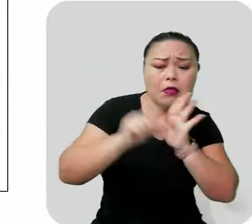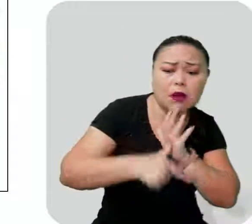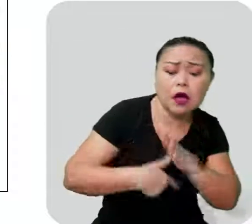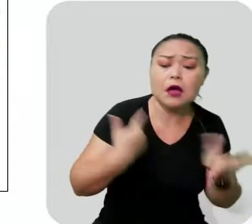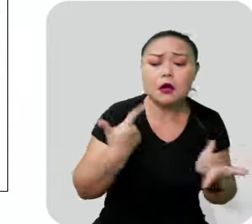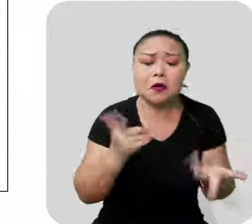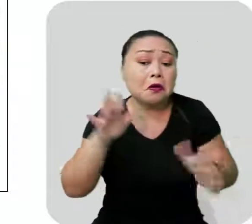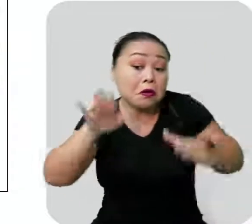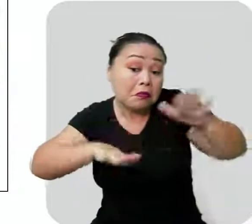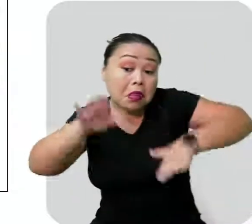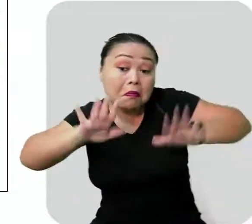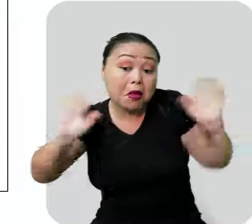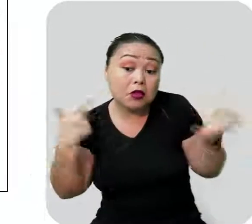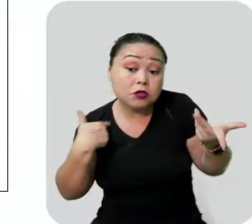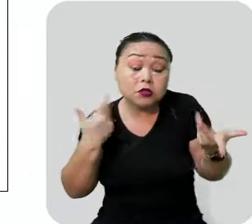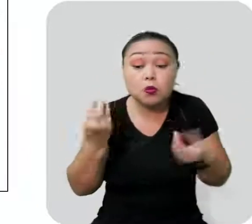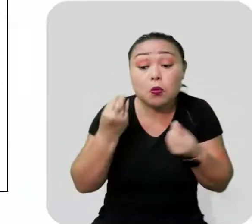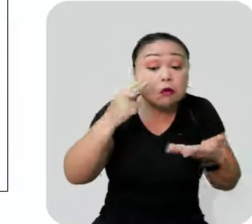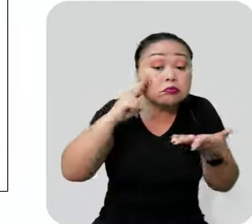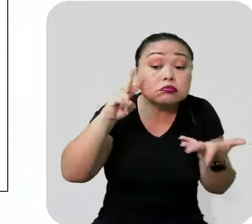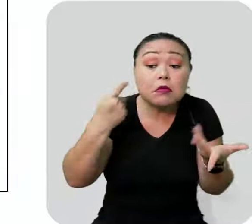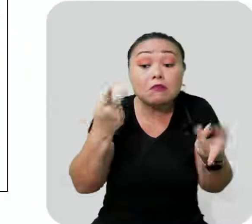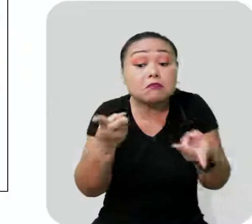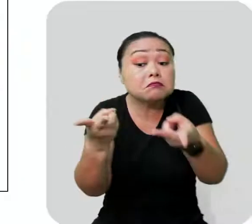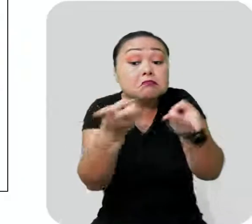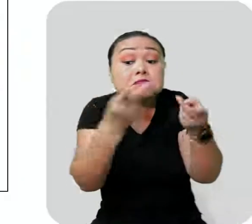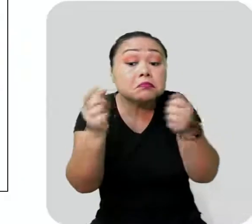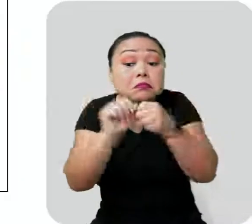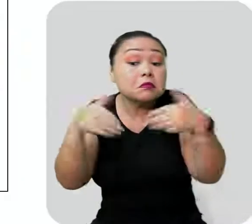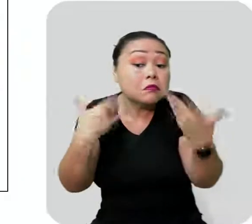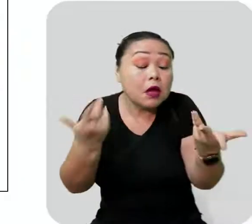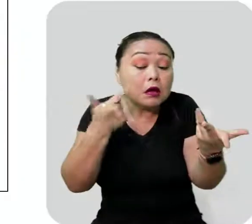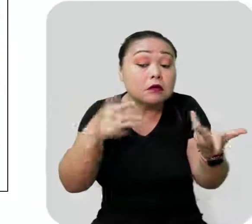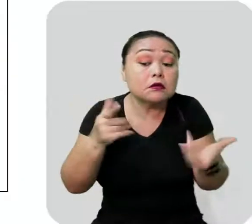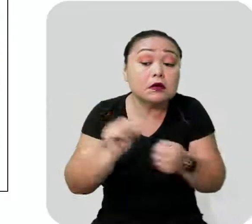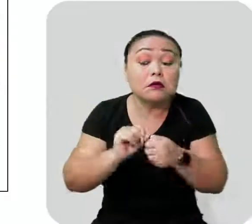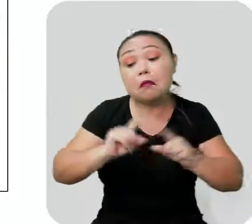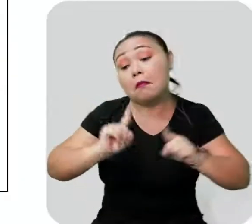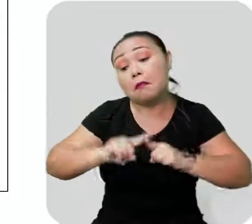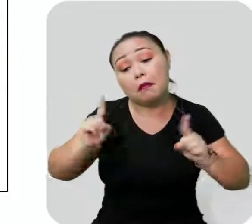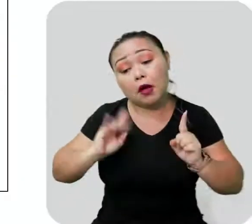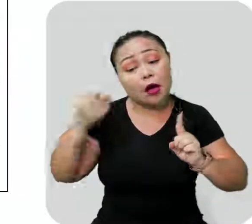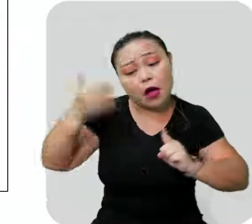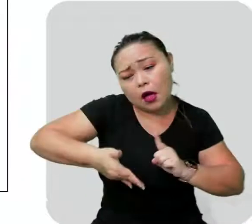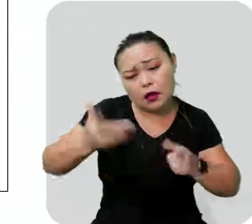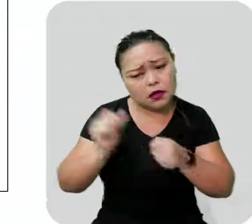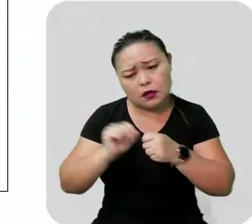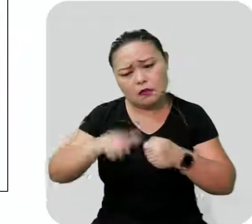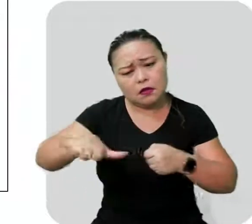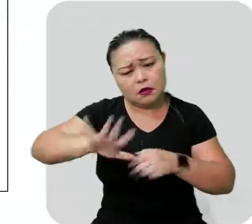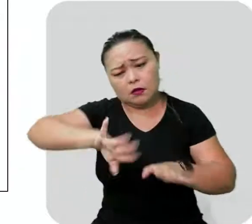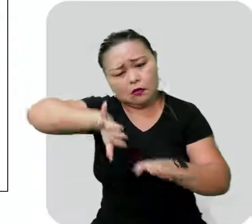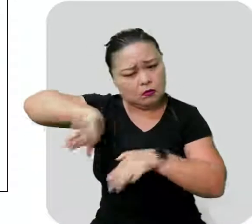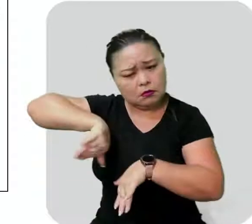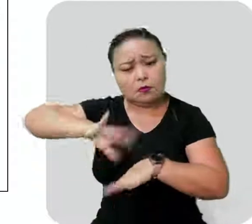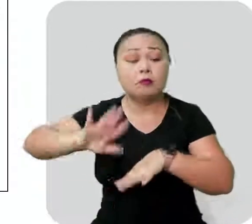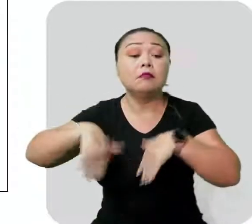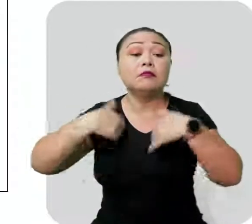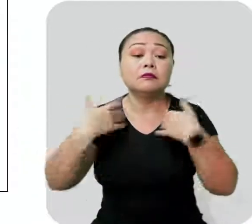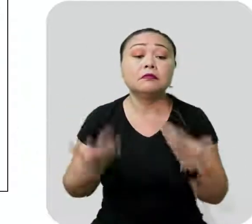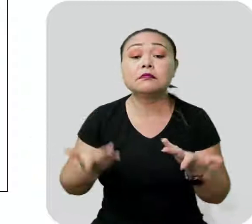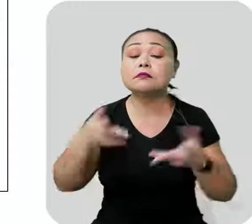atrasada atrasado em que depende muito a leitura e você faz isso mas ninguém vai para nessa parte técnica né